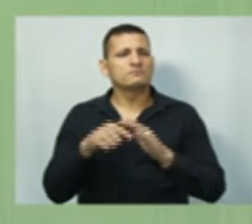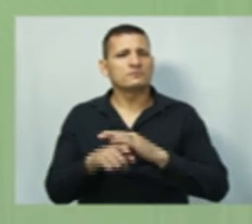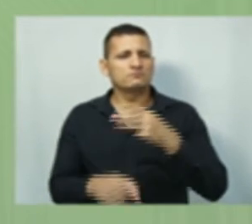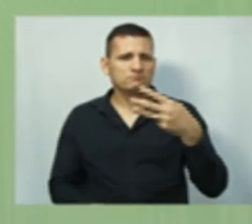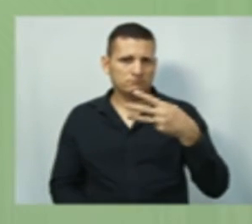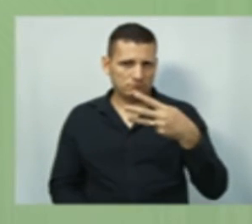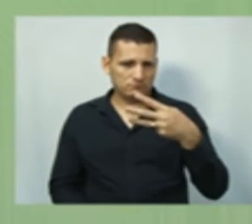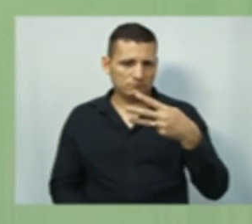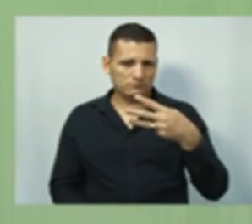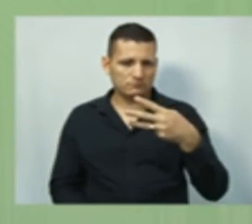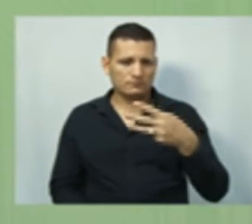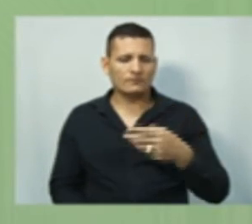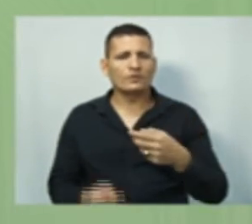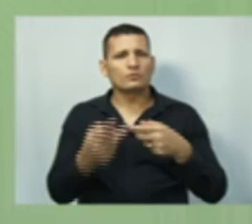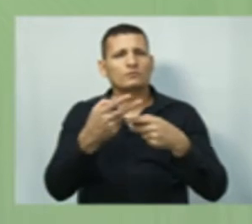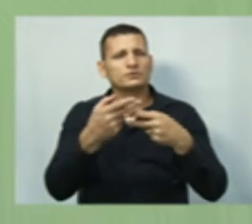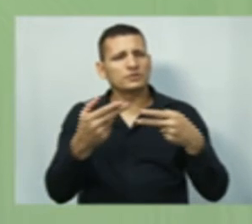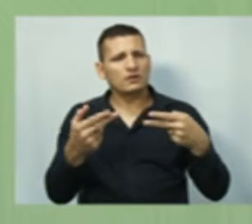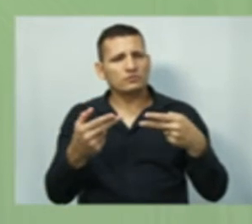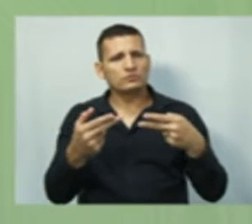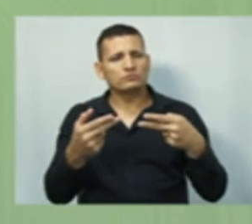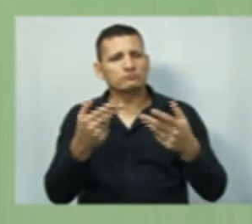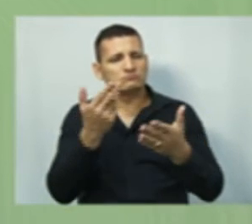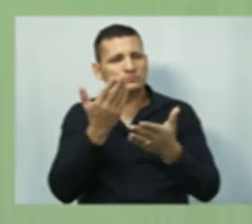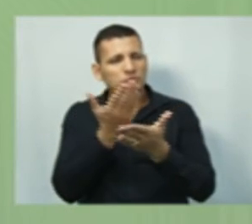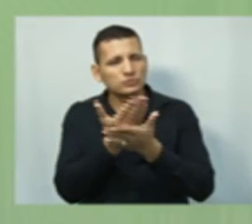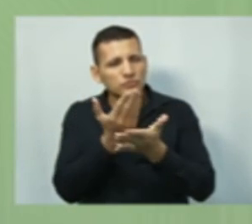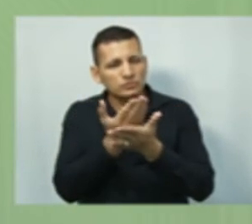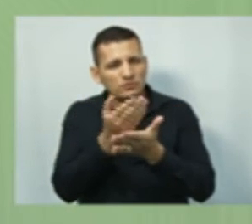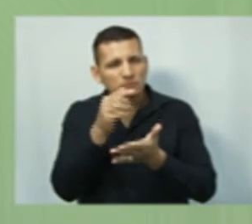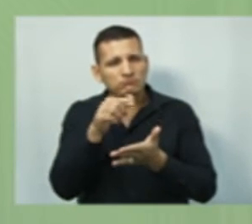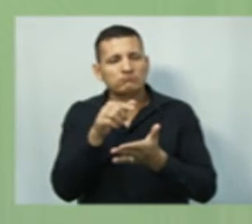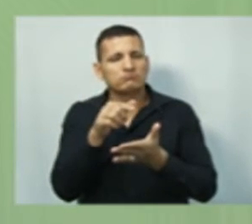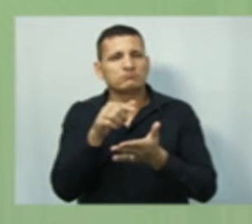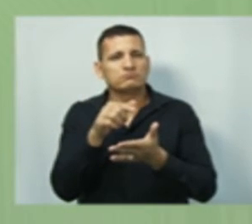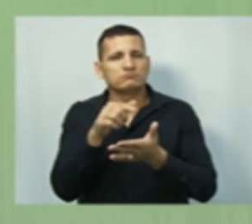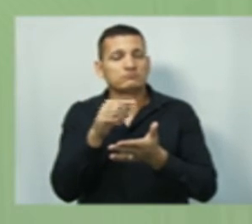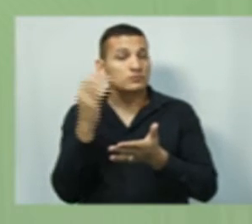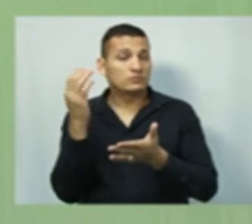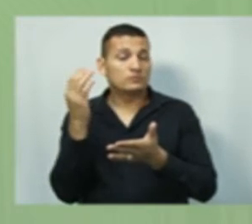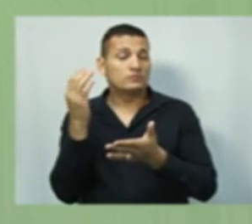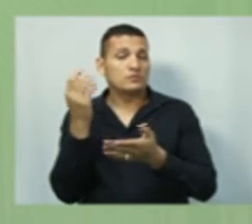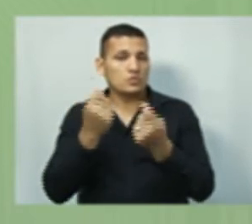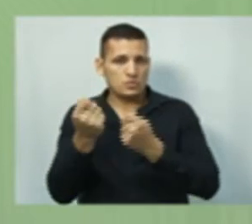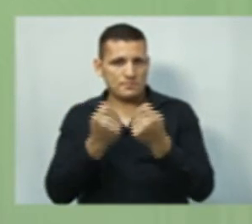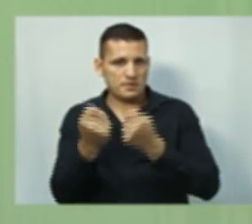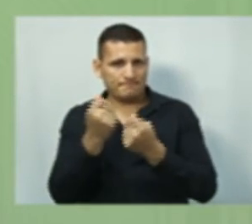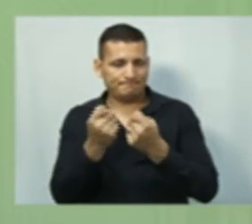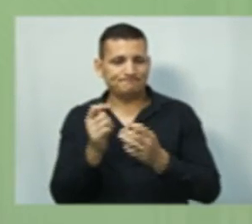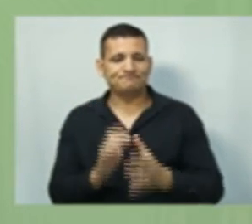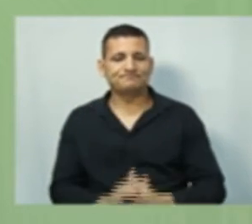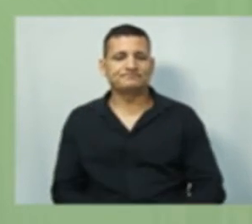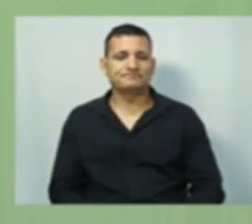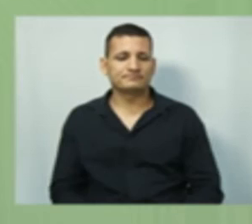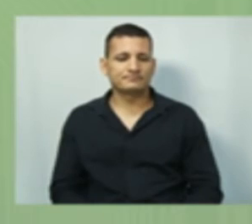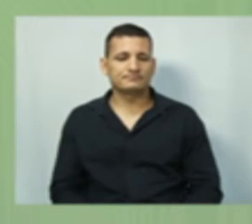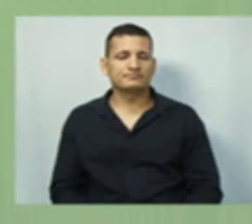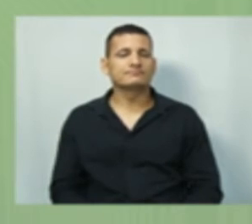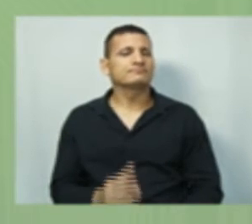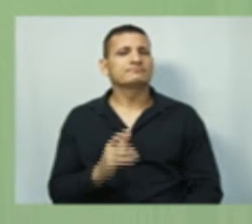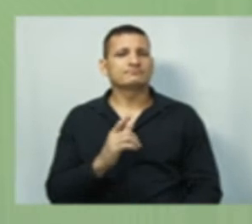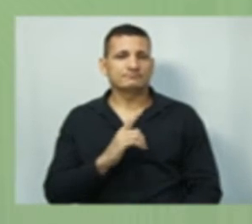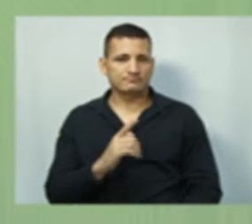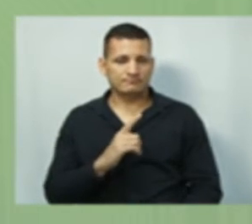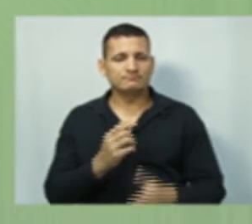o objeto de estudo da economia? Aí a gente tem uma resposta lá de Novo